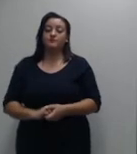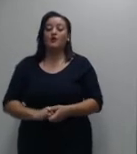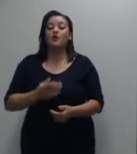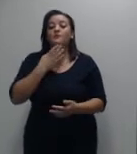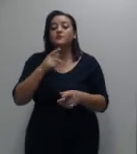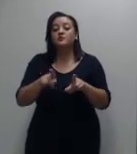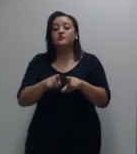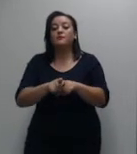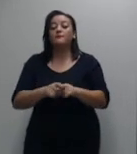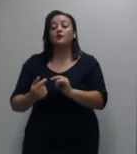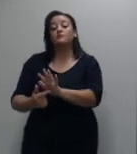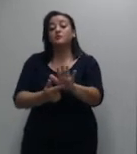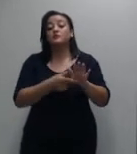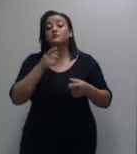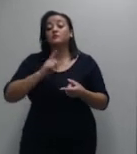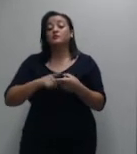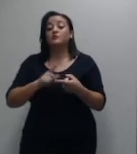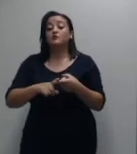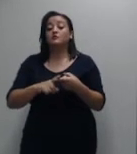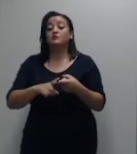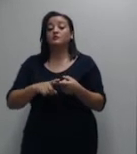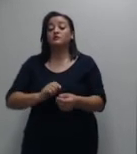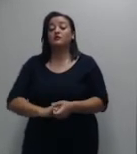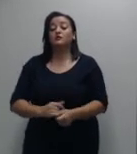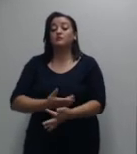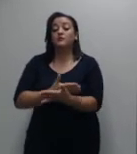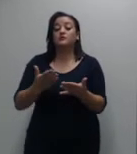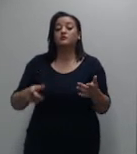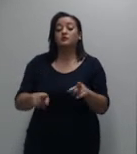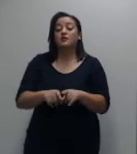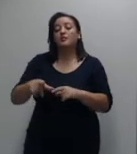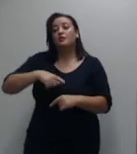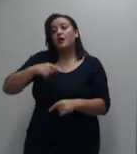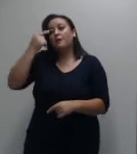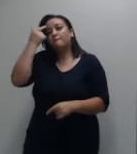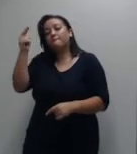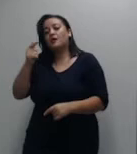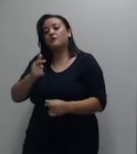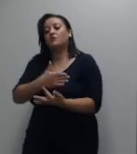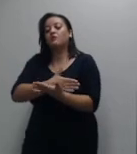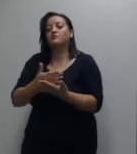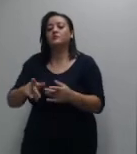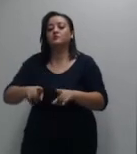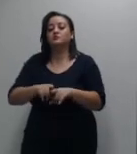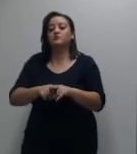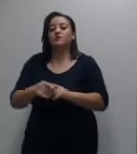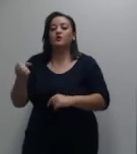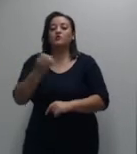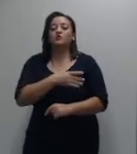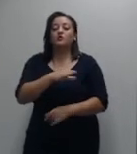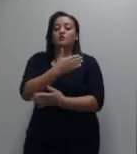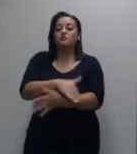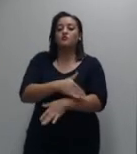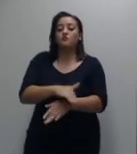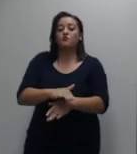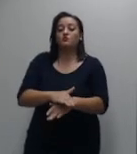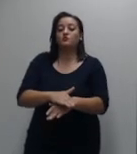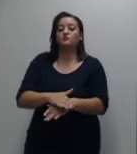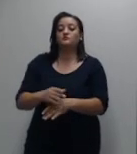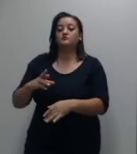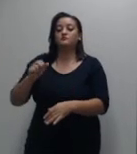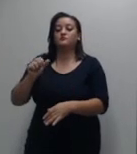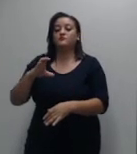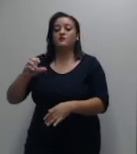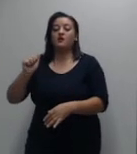está evidenciada por quê para você saber se ter uma ideia foi aberto um novo o curso para Reda regime